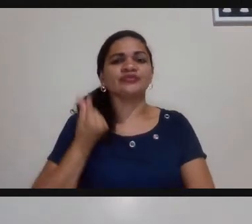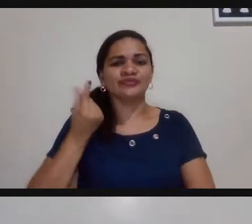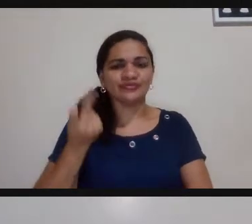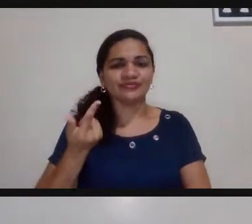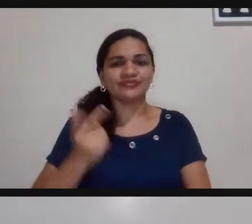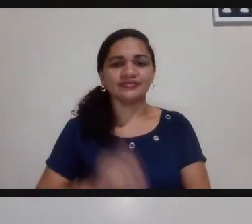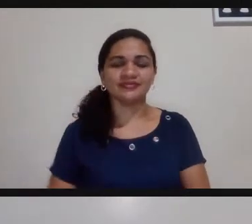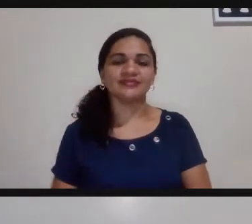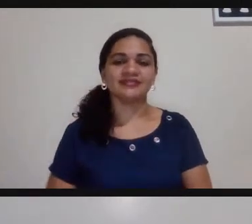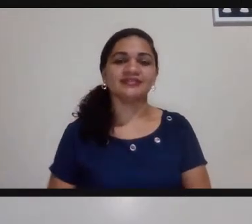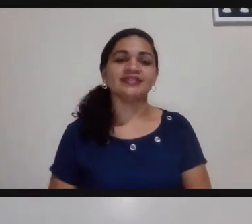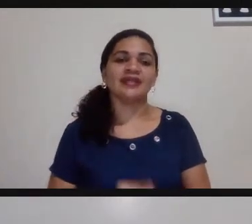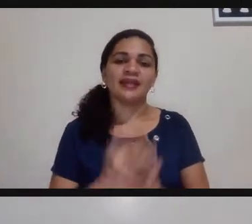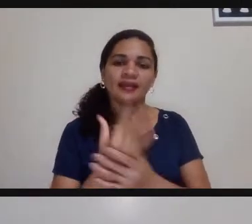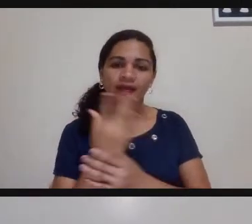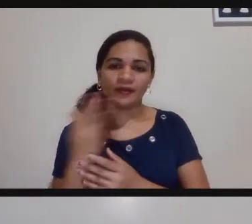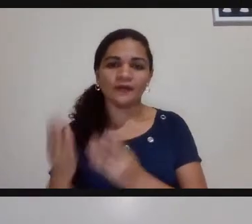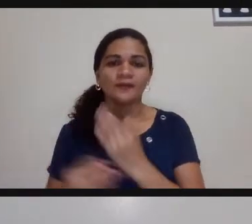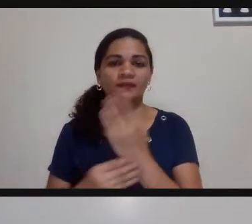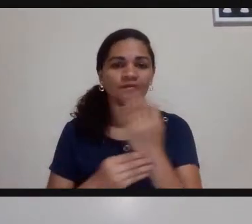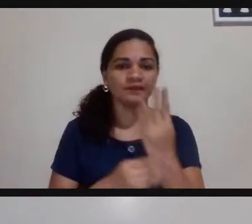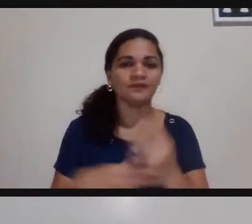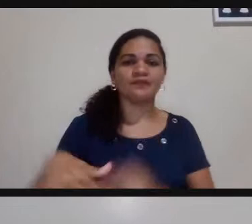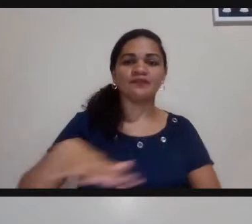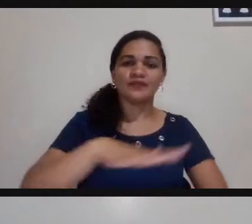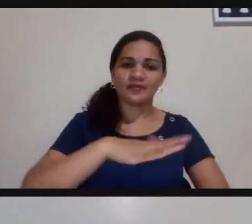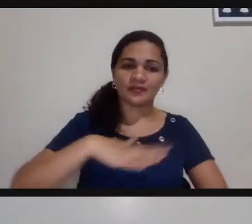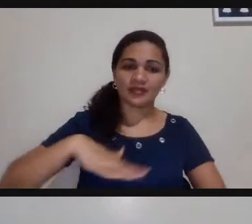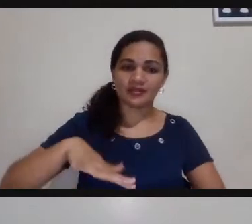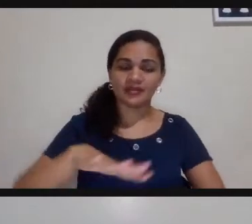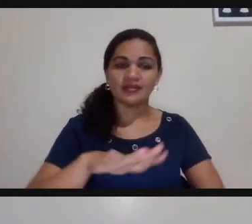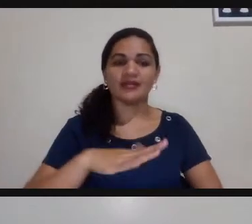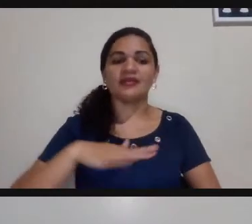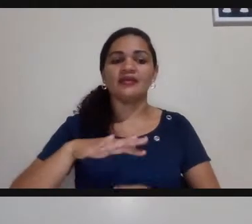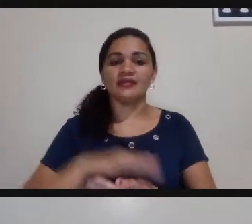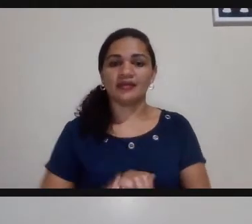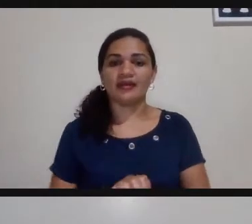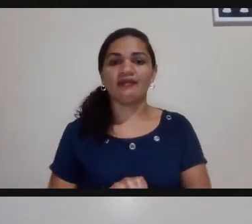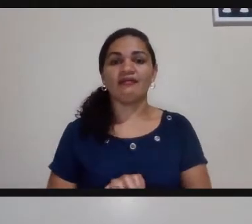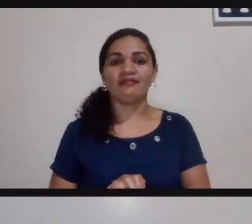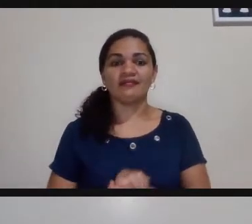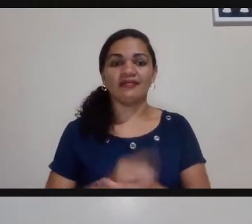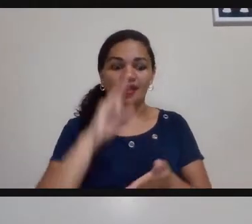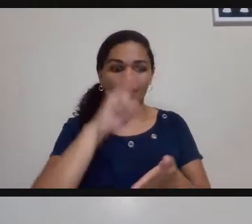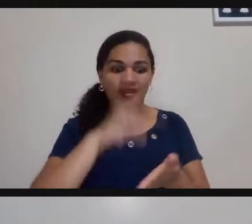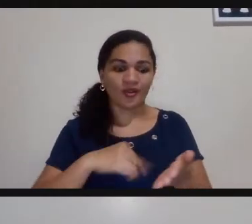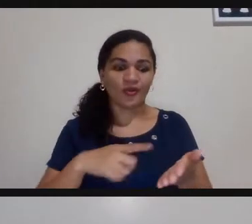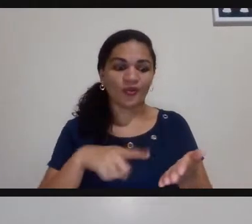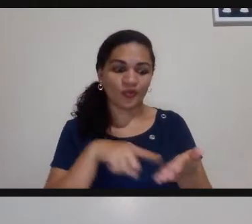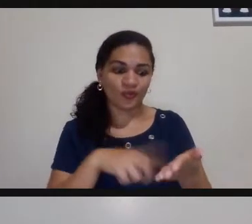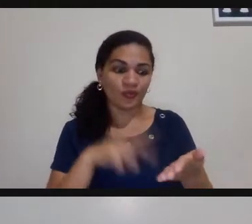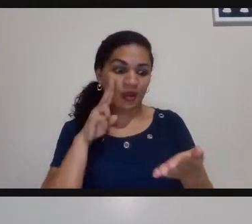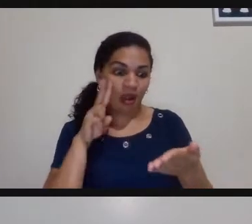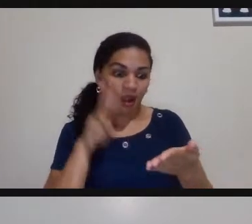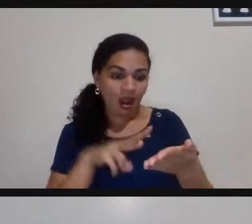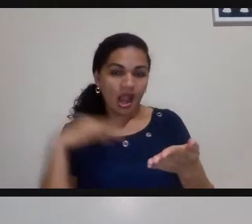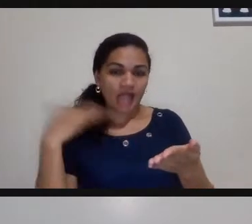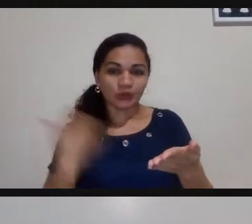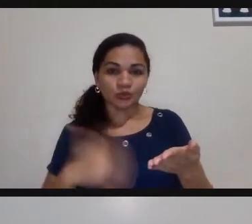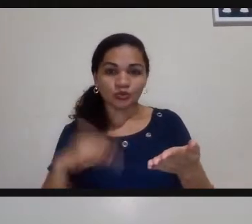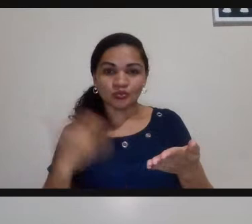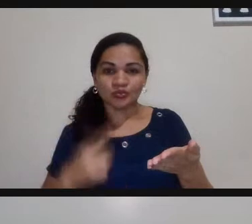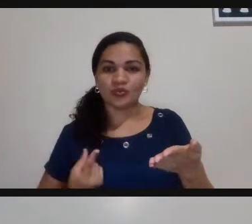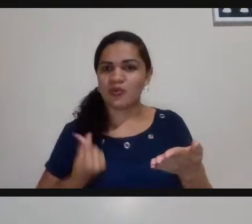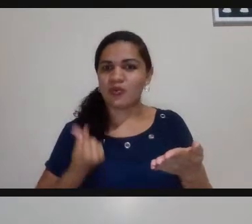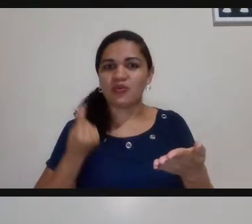a questões ambientais climáticas quem tá pegando a sua conta da Equatorial tá vendo aí que eu não sei se já tá bandeira